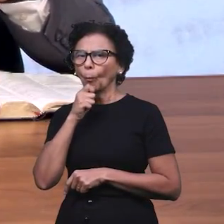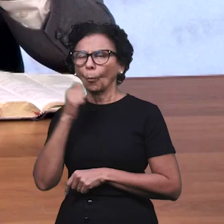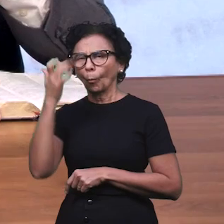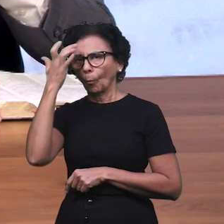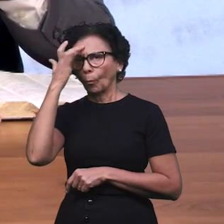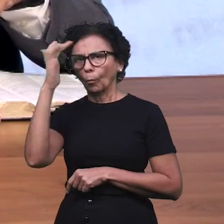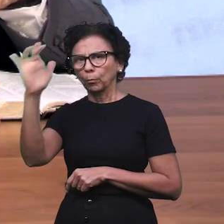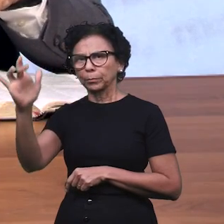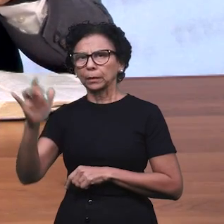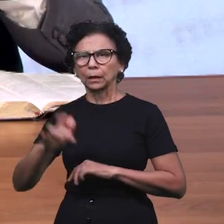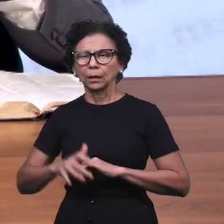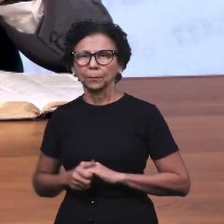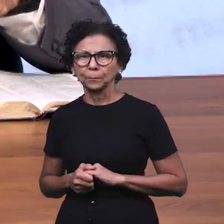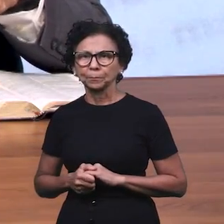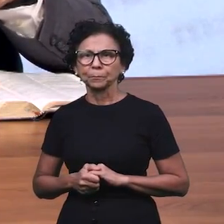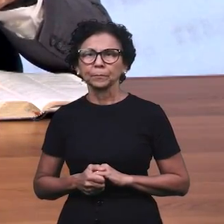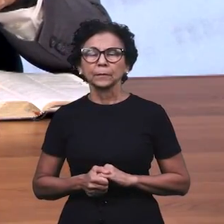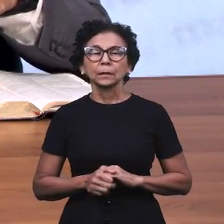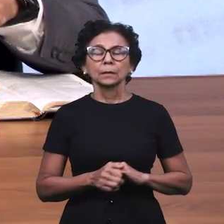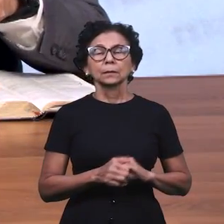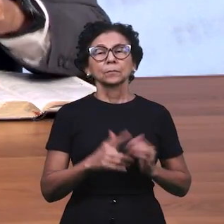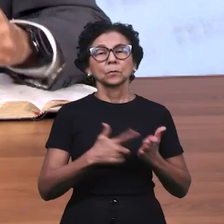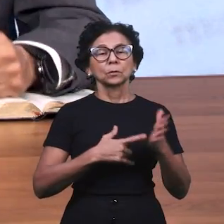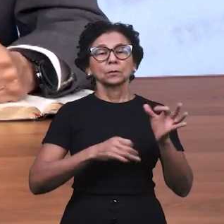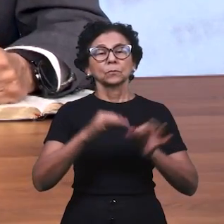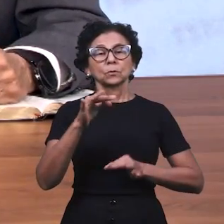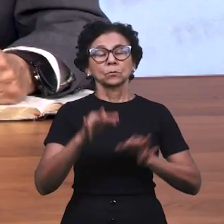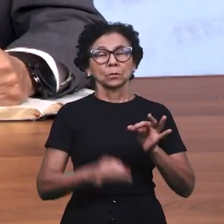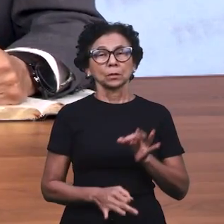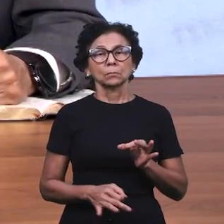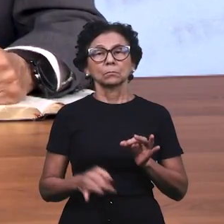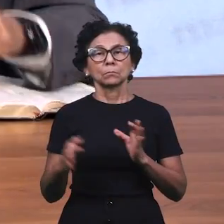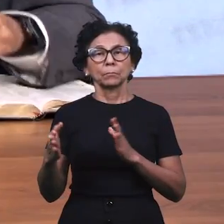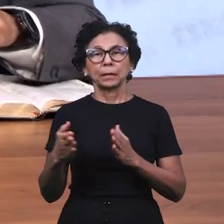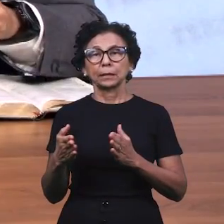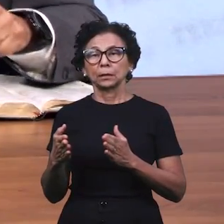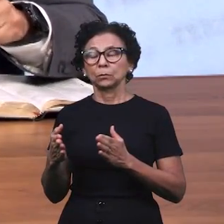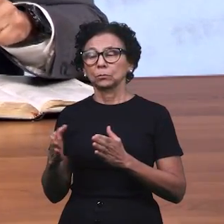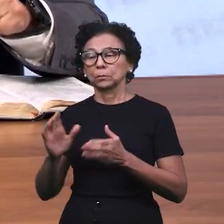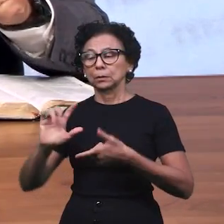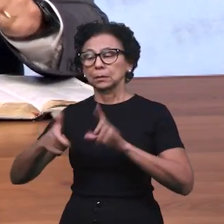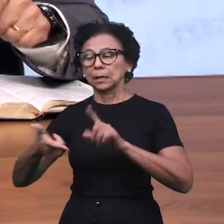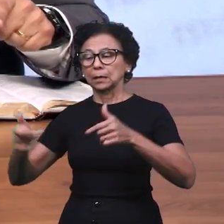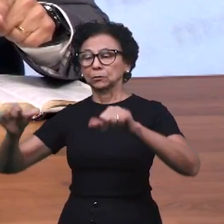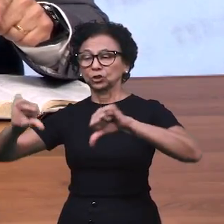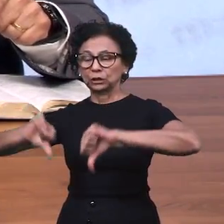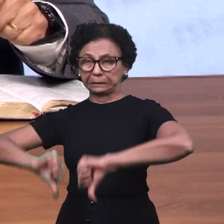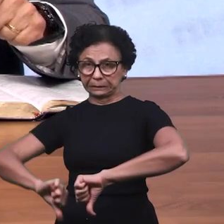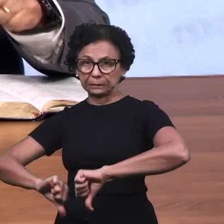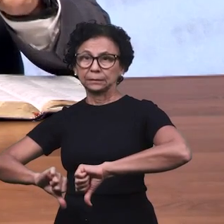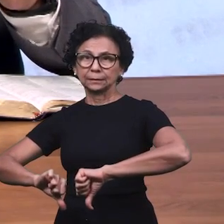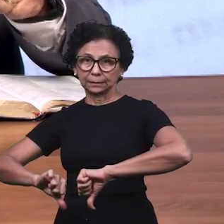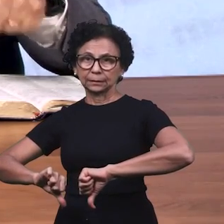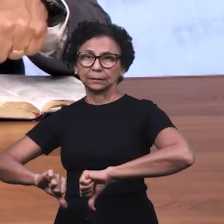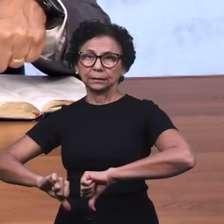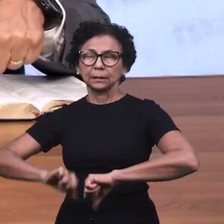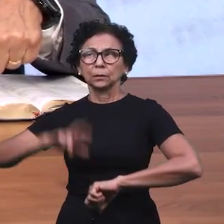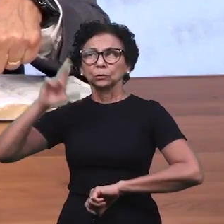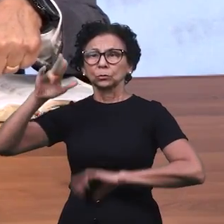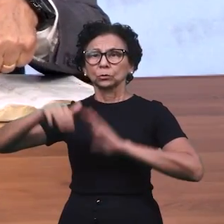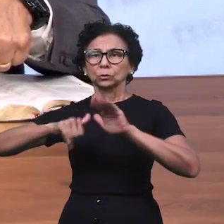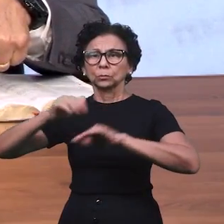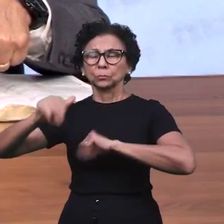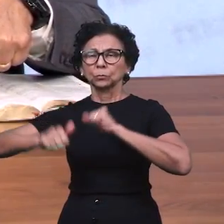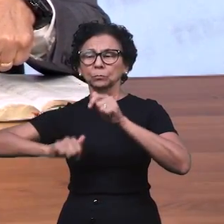Juízes, vemos que nos tempos de crise em Israel, Deus levantou pessoas a quem chamou